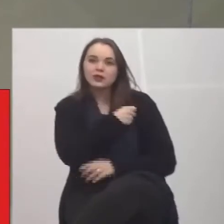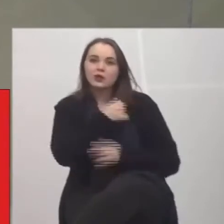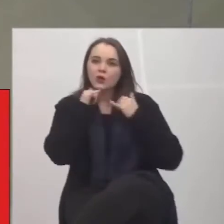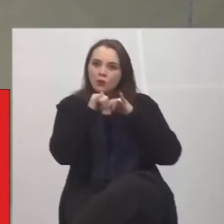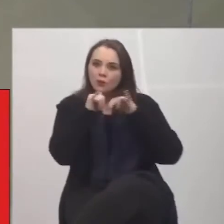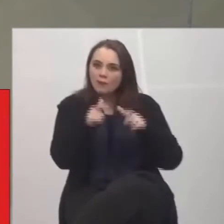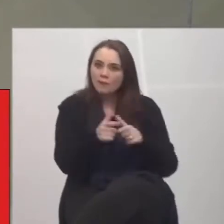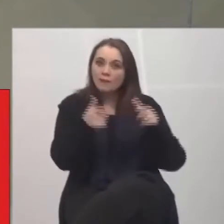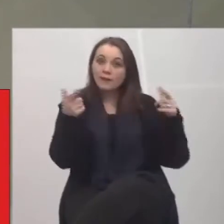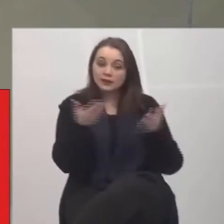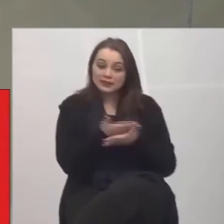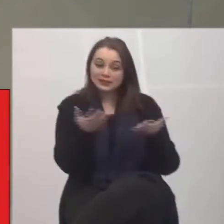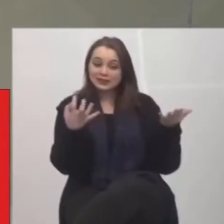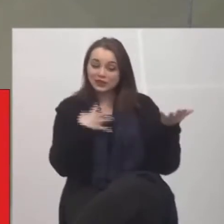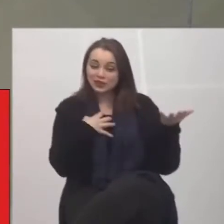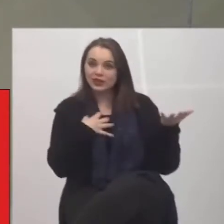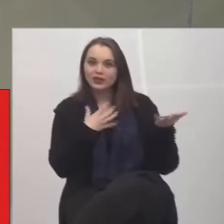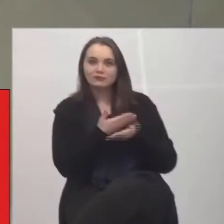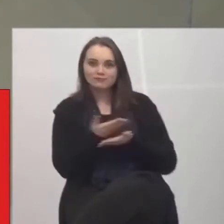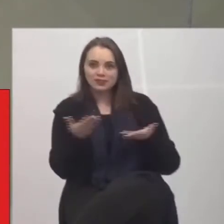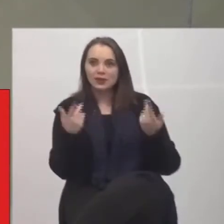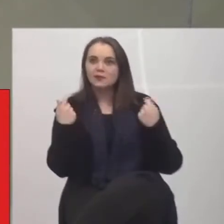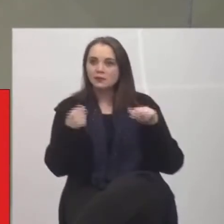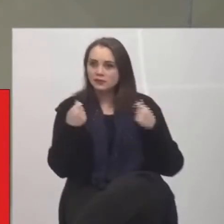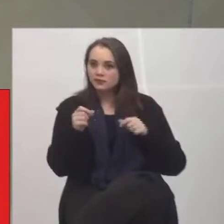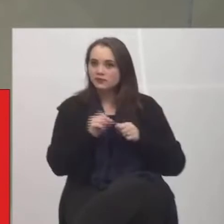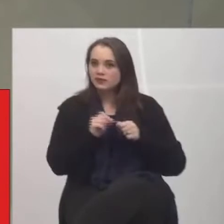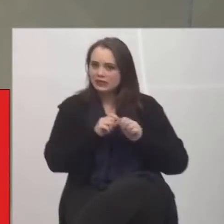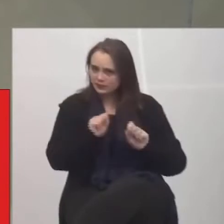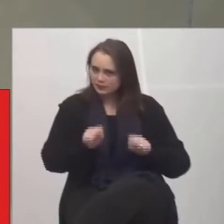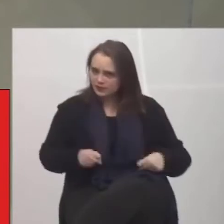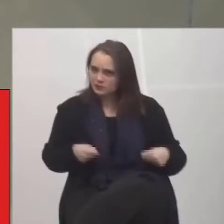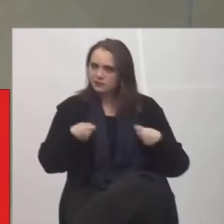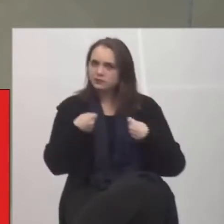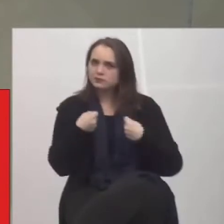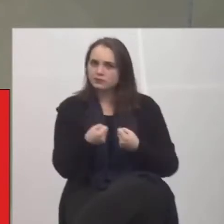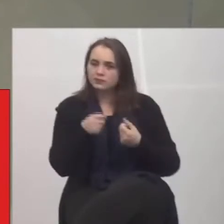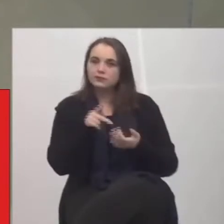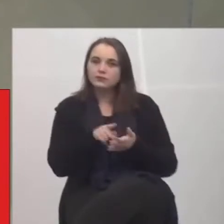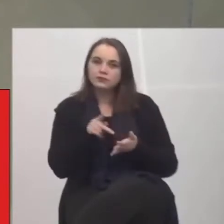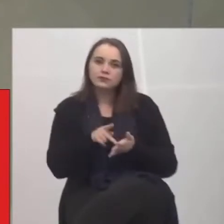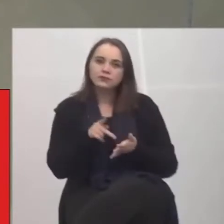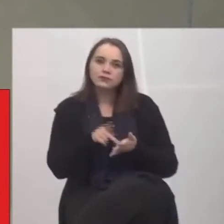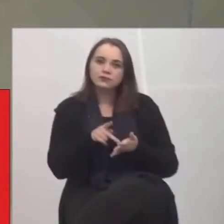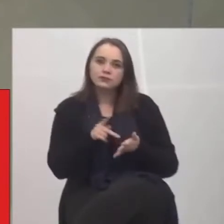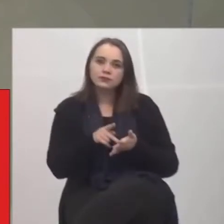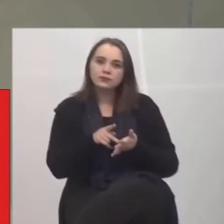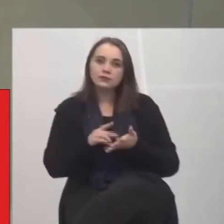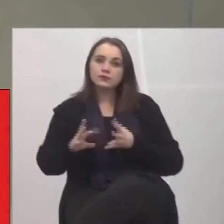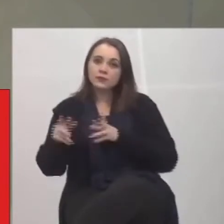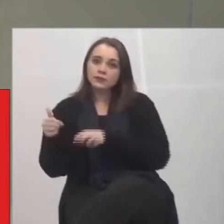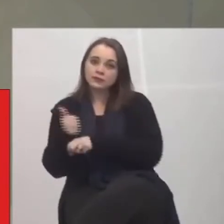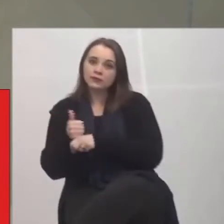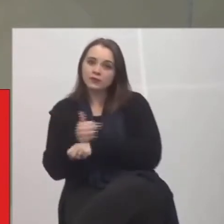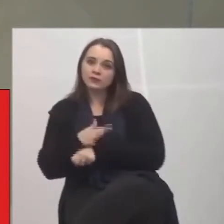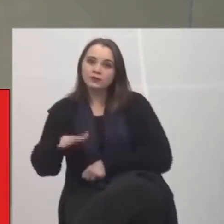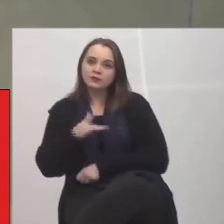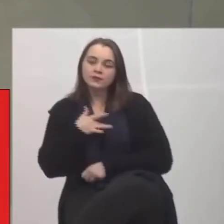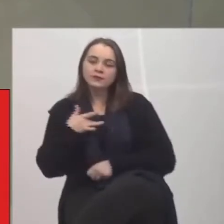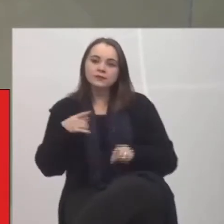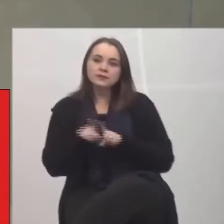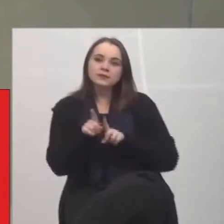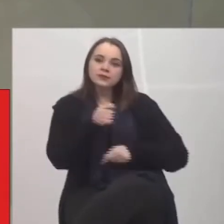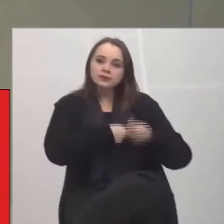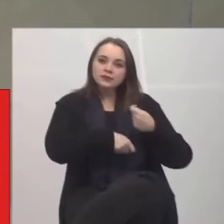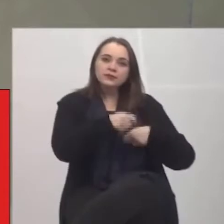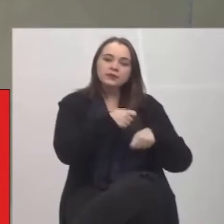tão ampla, né? Foi preciso muito empenho, dedicação, tanto dos profissionais de saúde como da